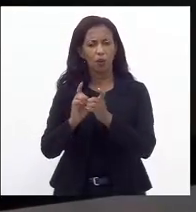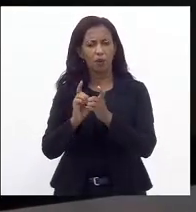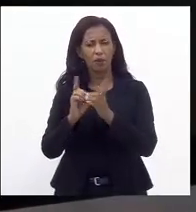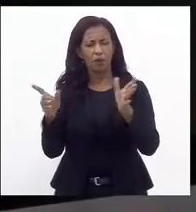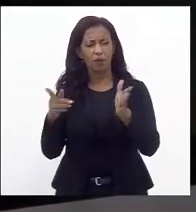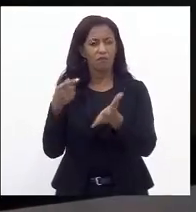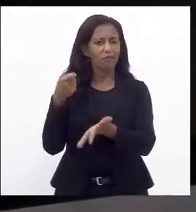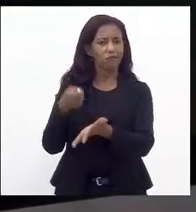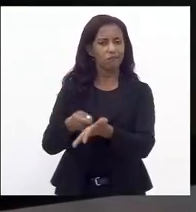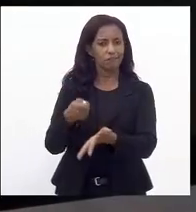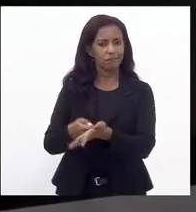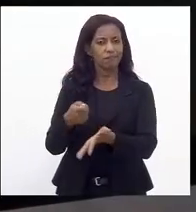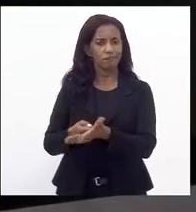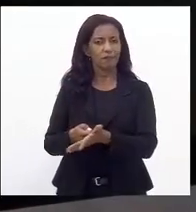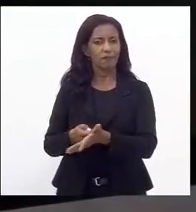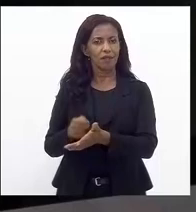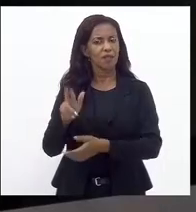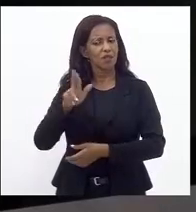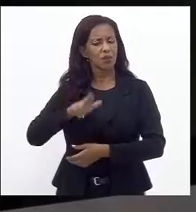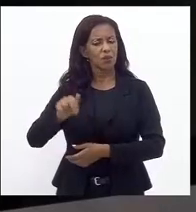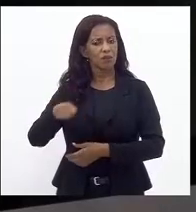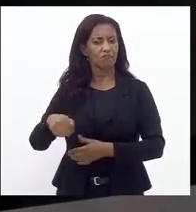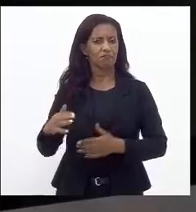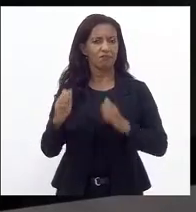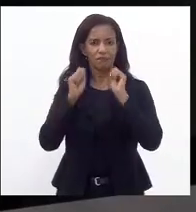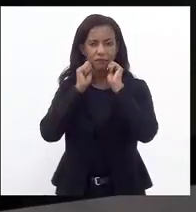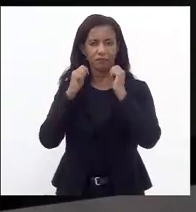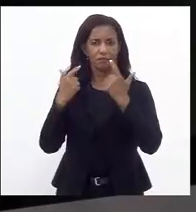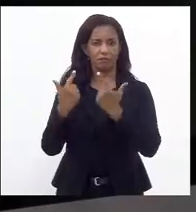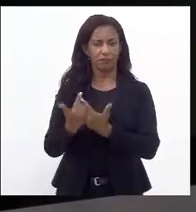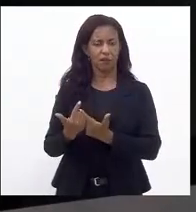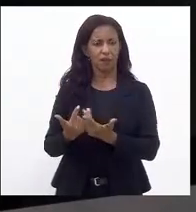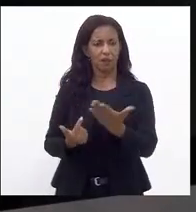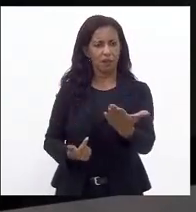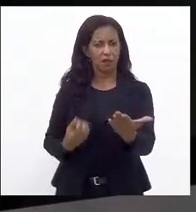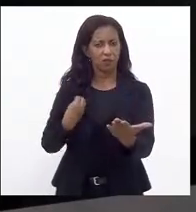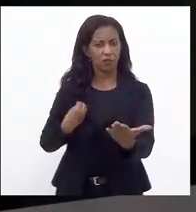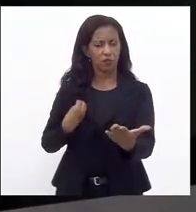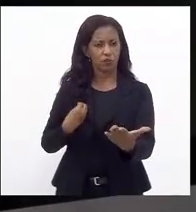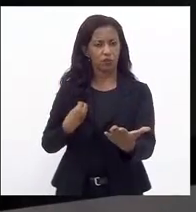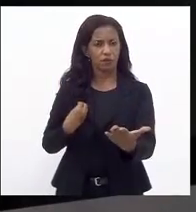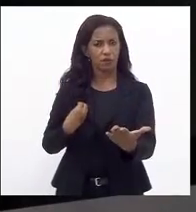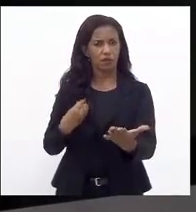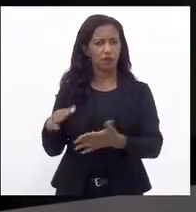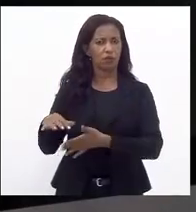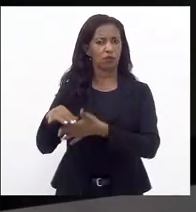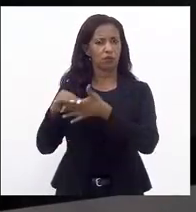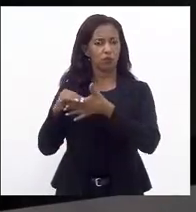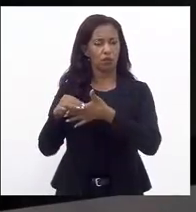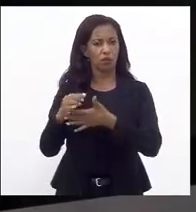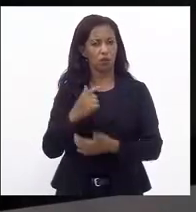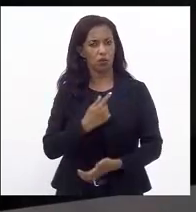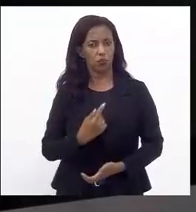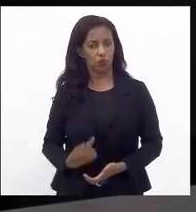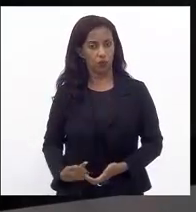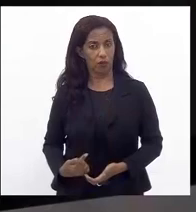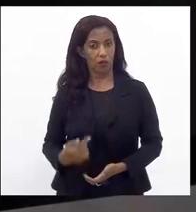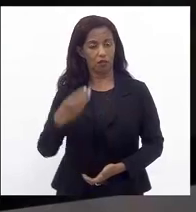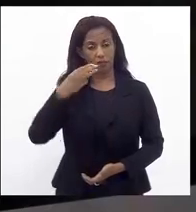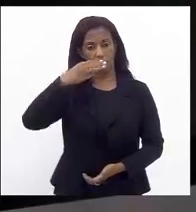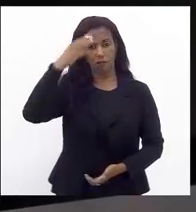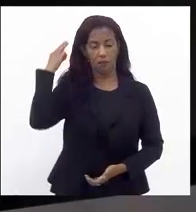efetivamente sido utilizada na sua casa através de vossa excelência através do nosso líder de governo Márcio Pacheco